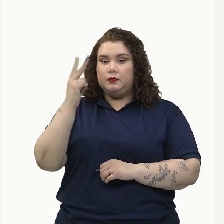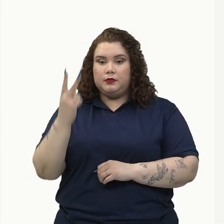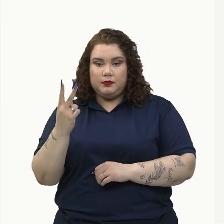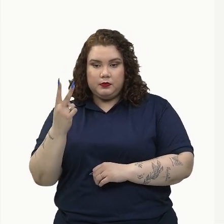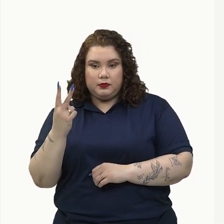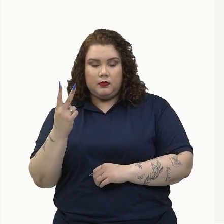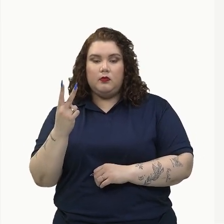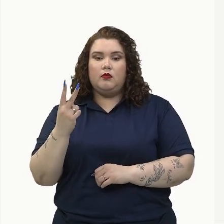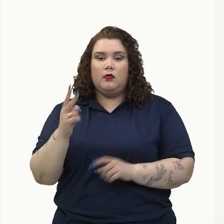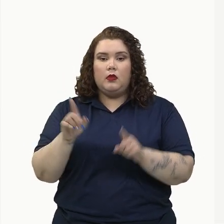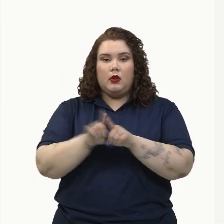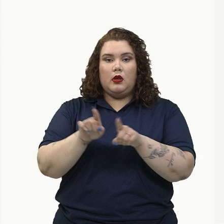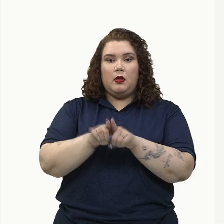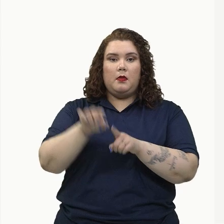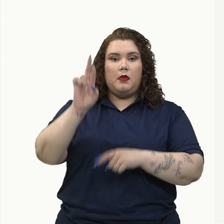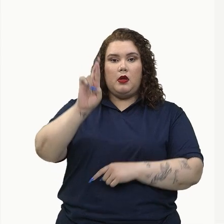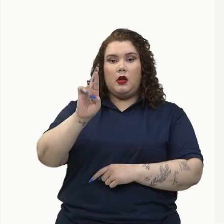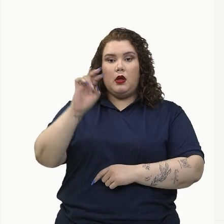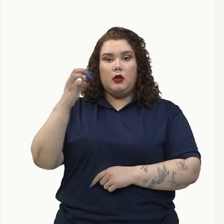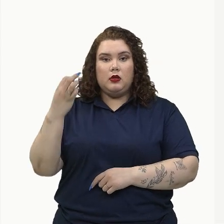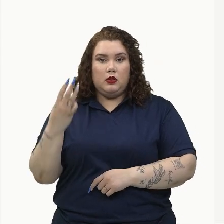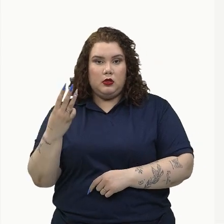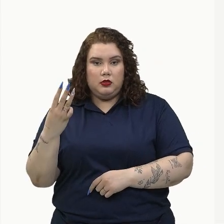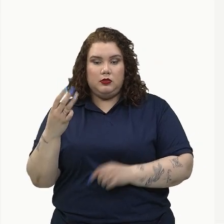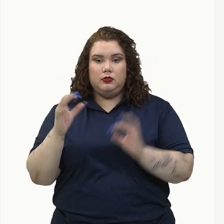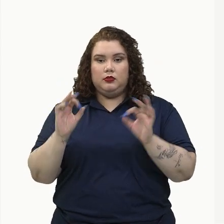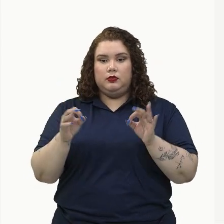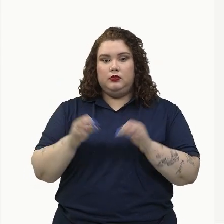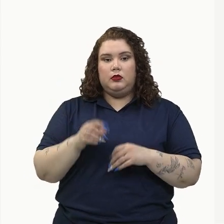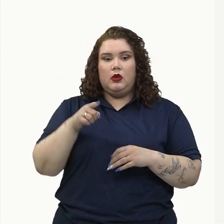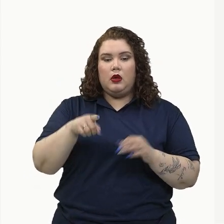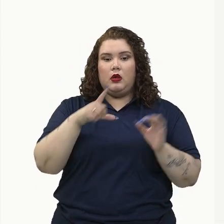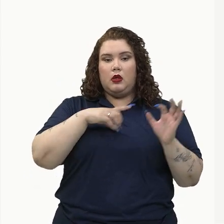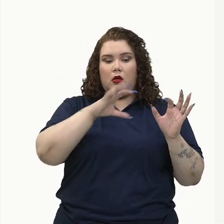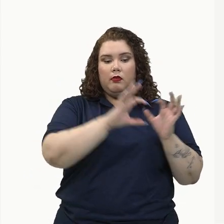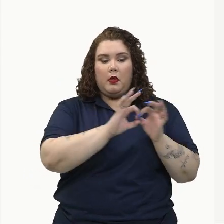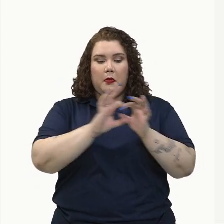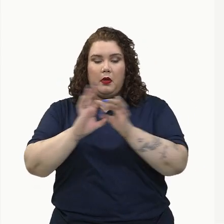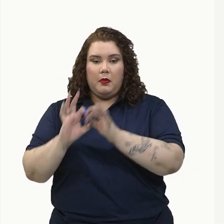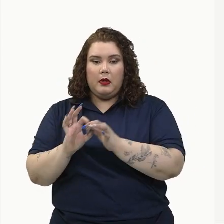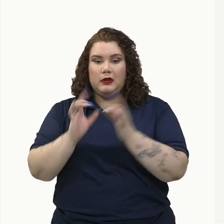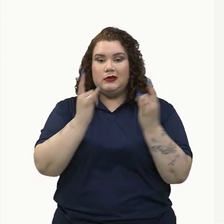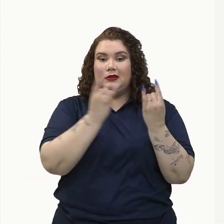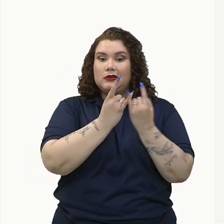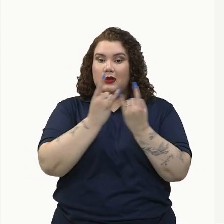R2 e R3. Eles estão associados em série.